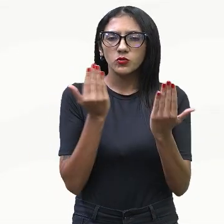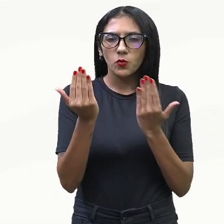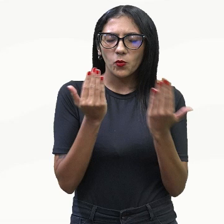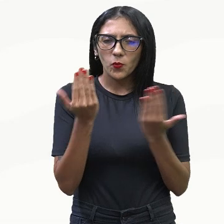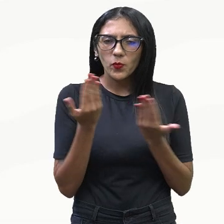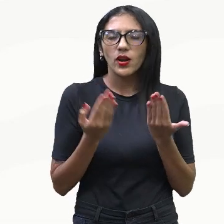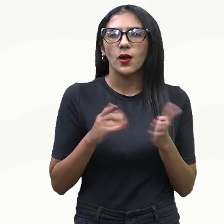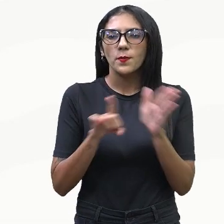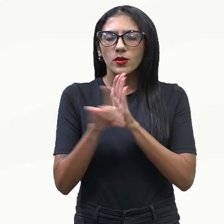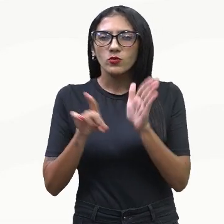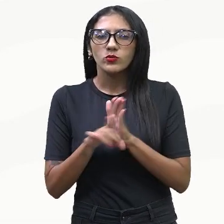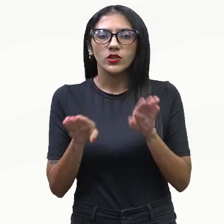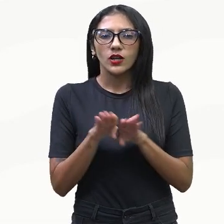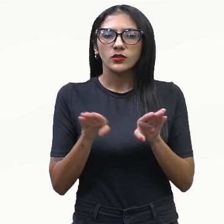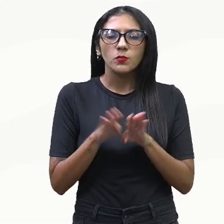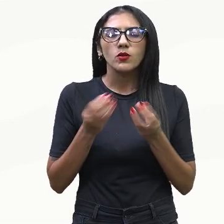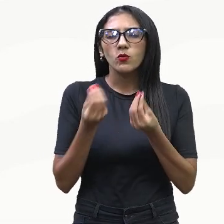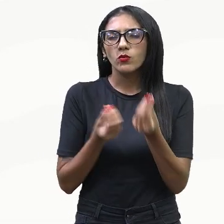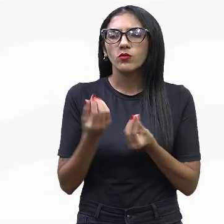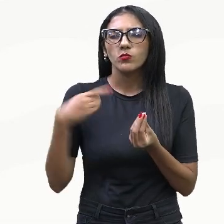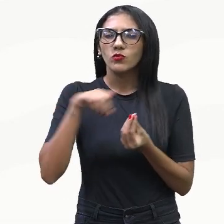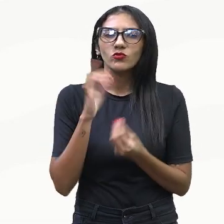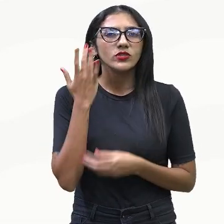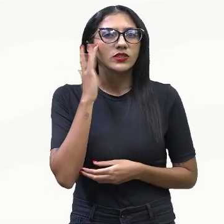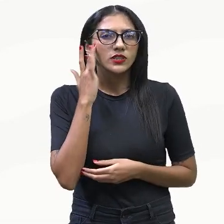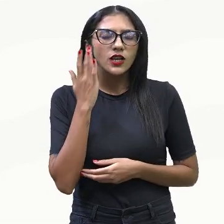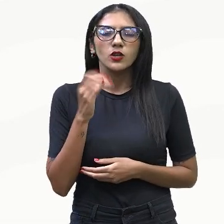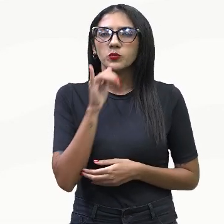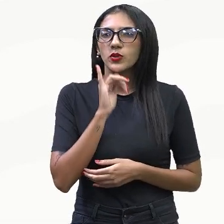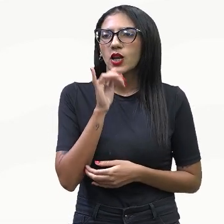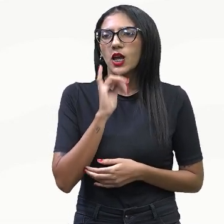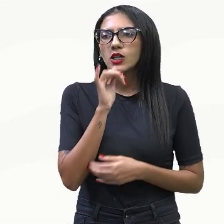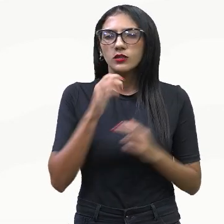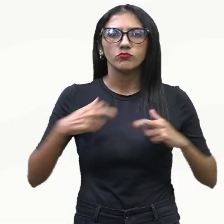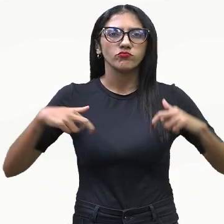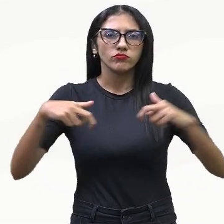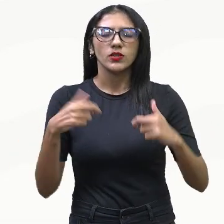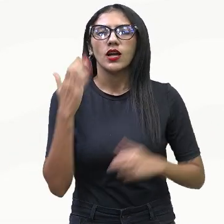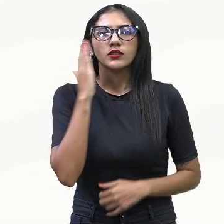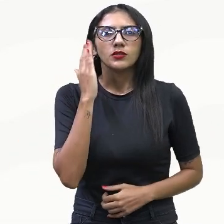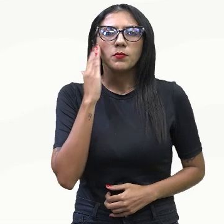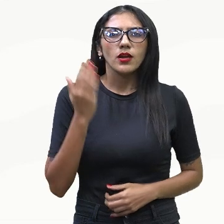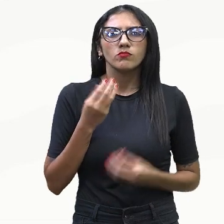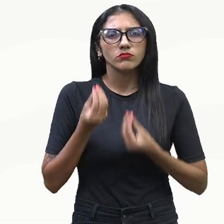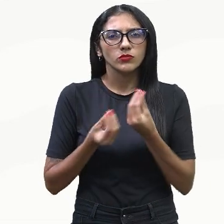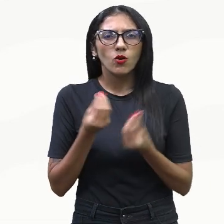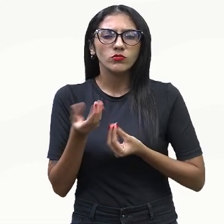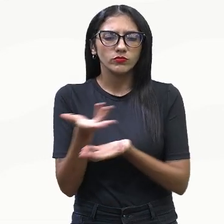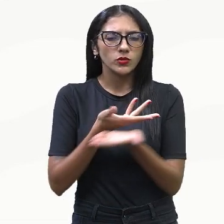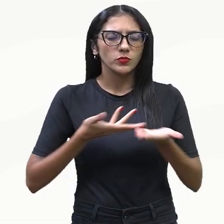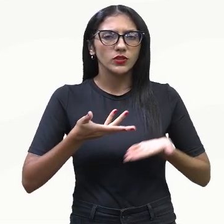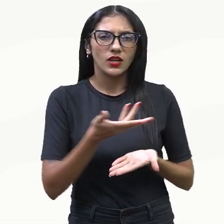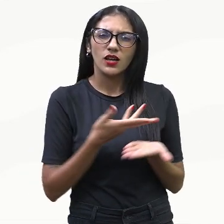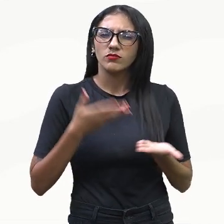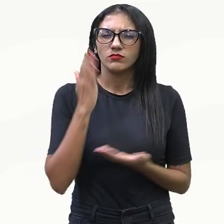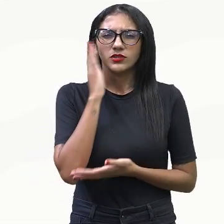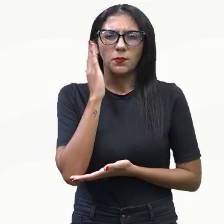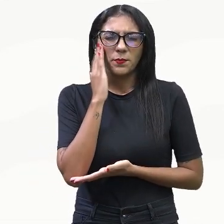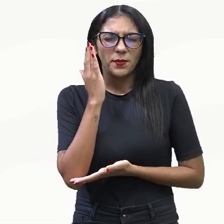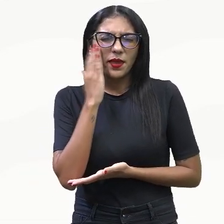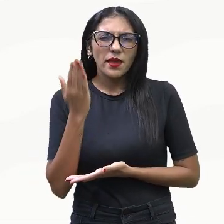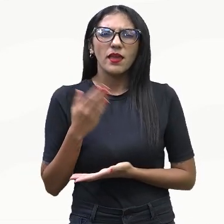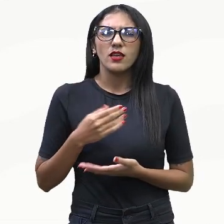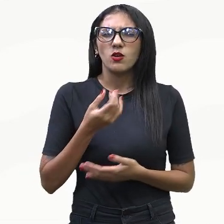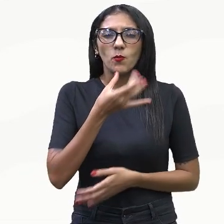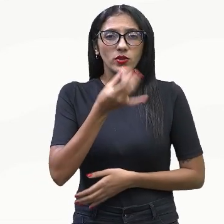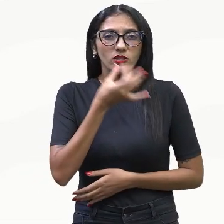serem ouvidas e respeitadas. Quer dizer, uma roda de conversa é um diálogo, né? Uma comunicação que está ali fervendo,